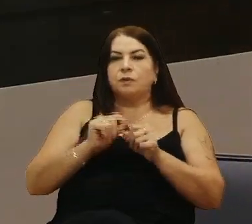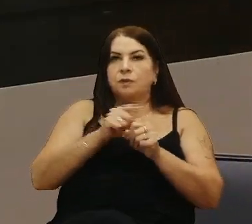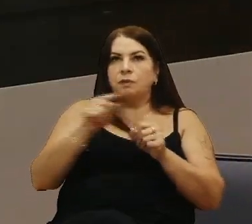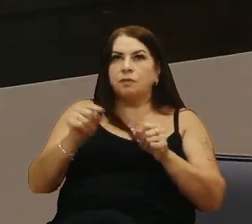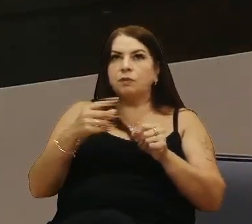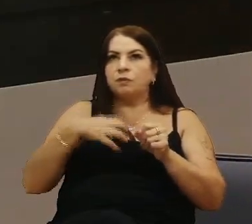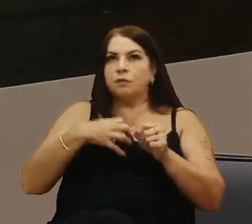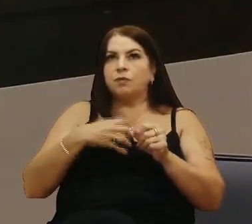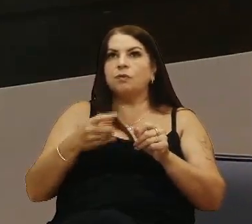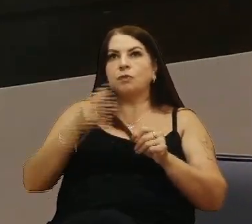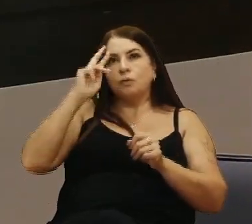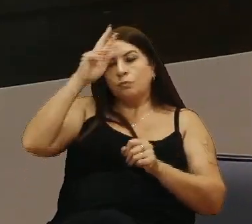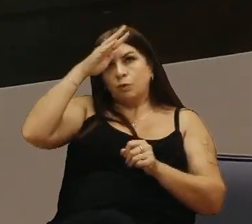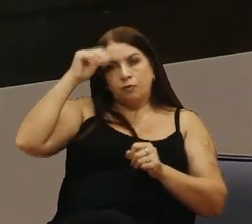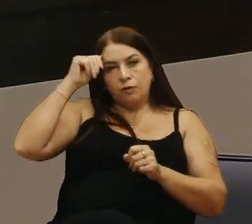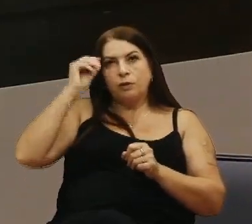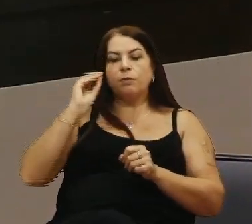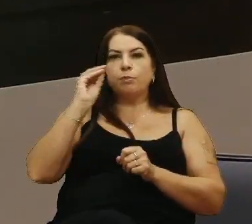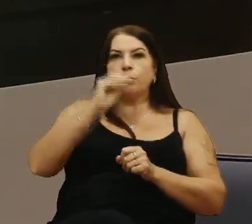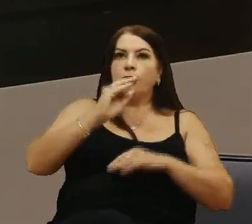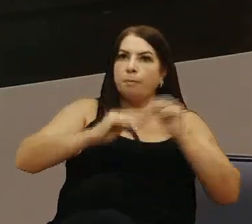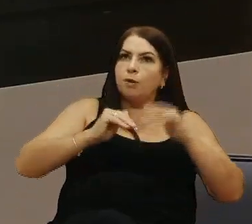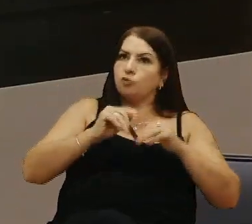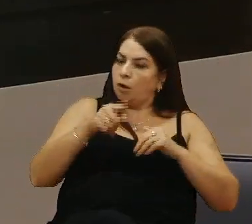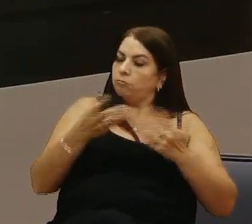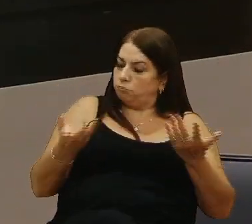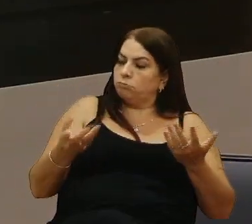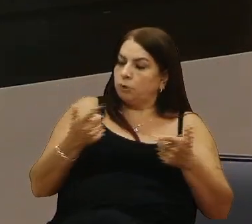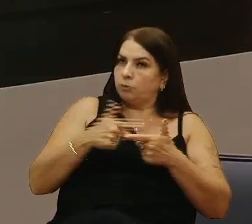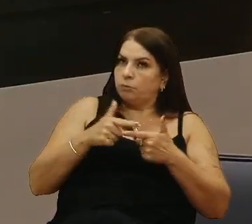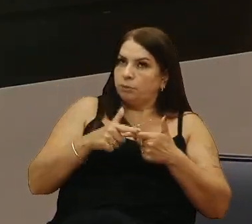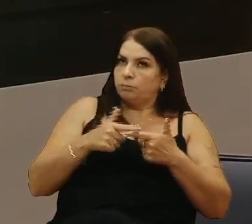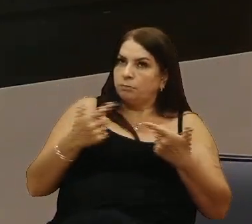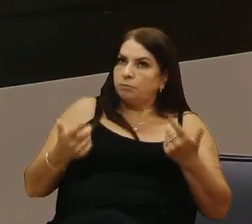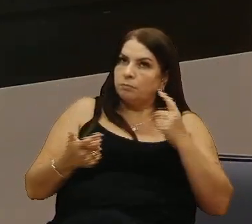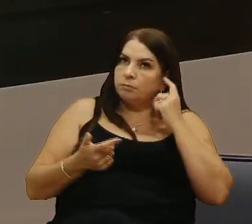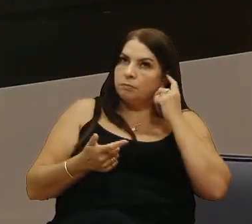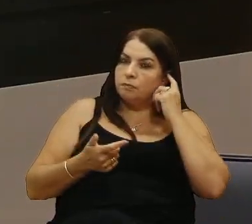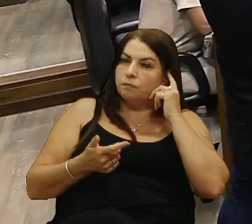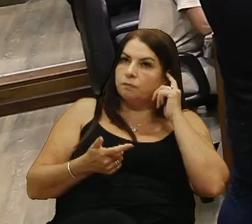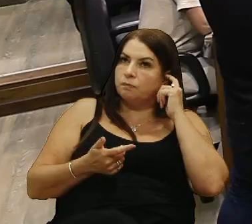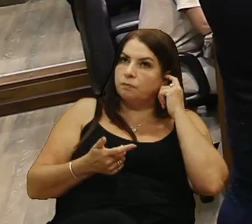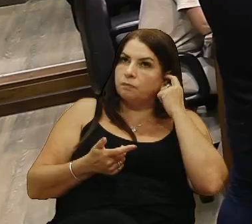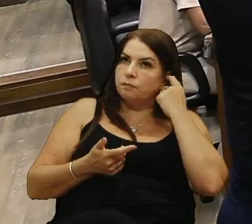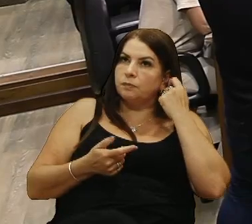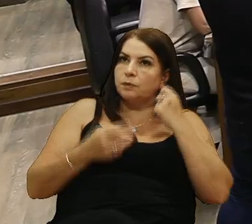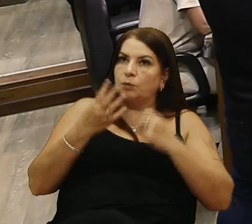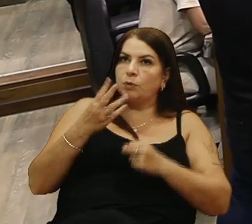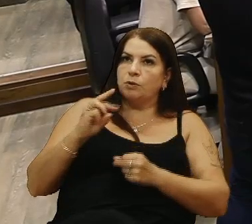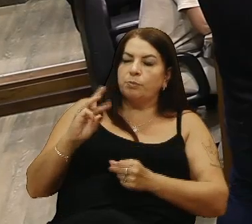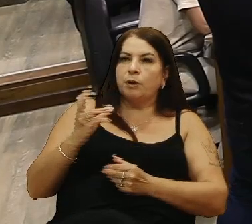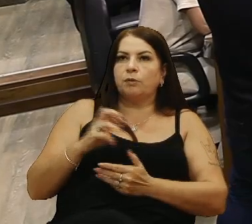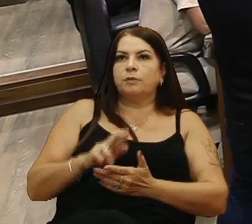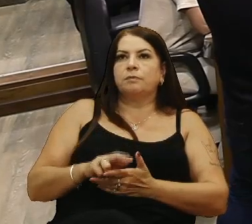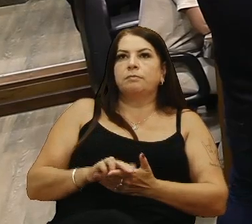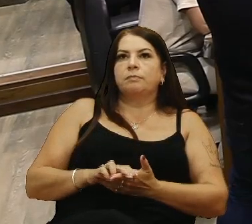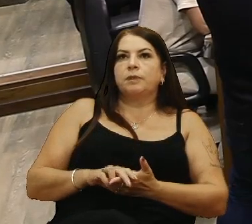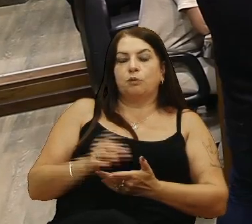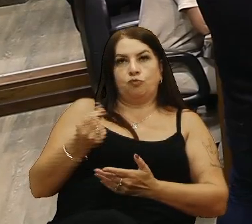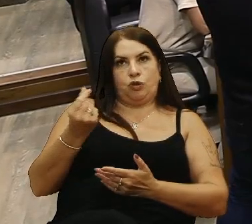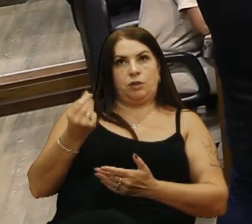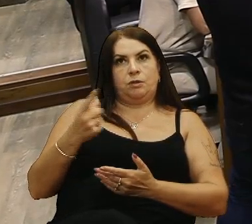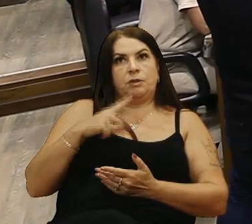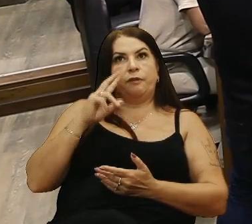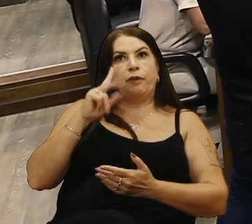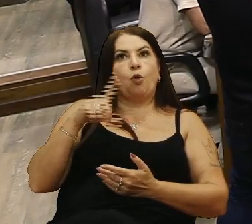maneira. Então, se o prefeito quiser colocar em prática, ele coloca, não tem problema. Só que 4 milhões? Pois é um dinheiro que a gente tem